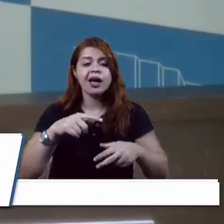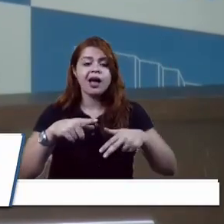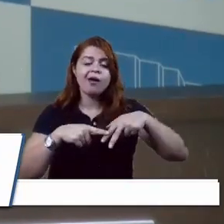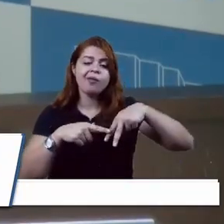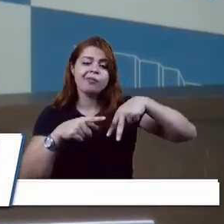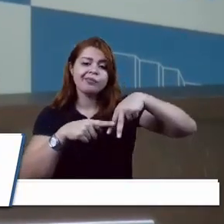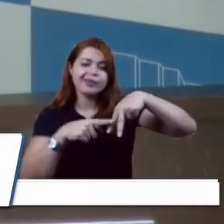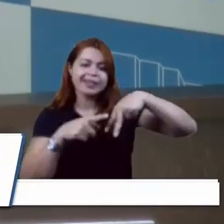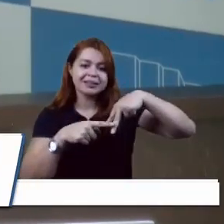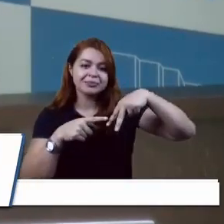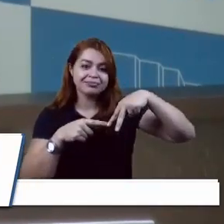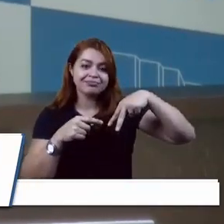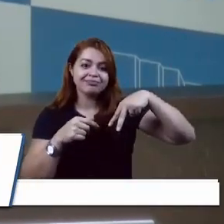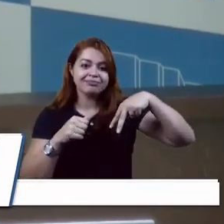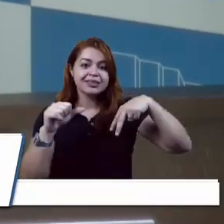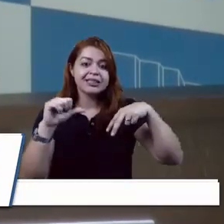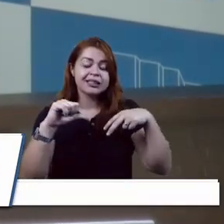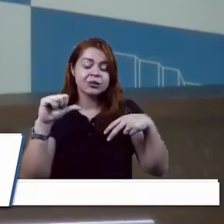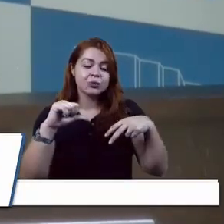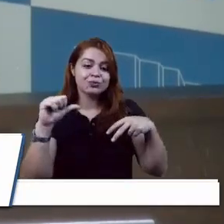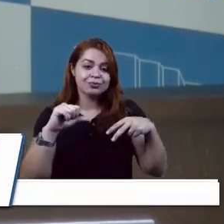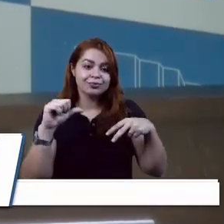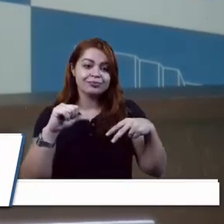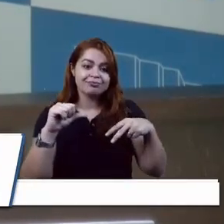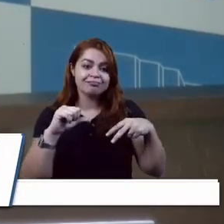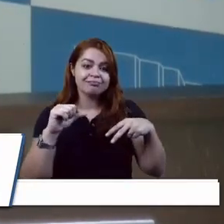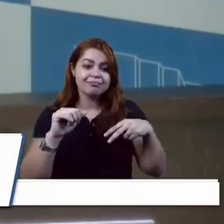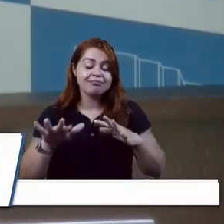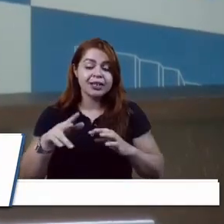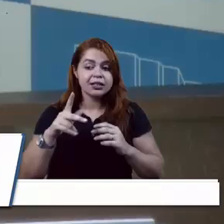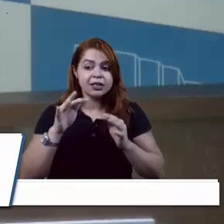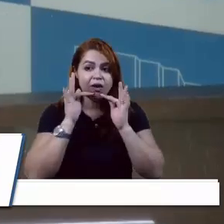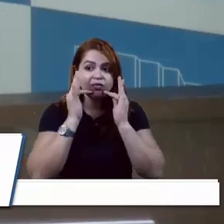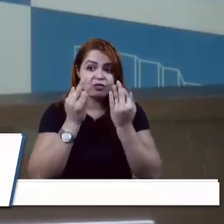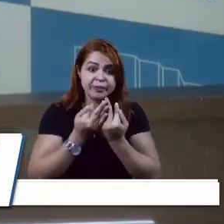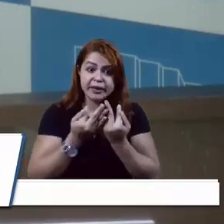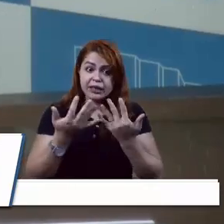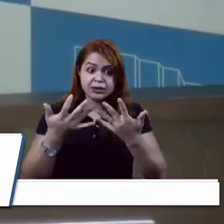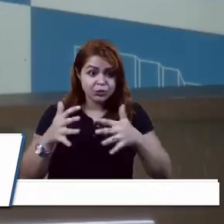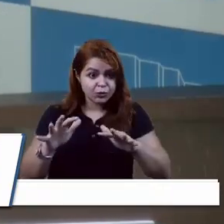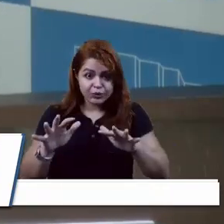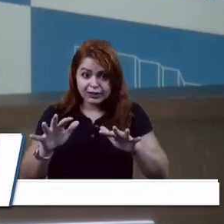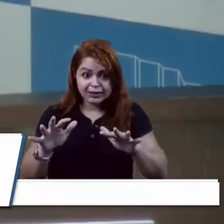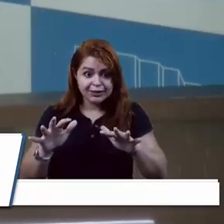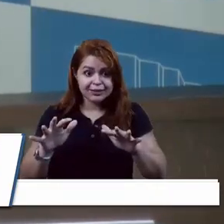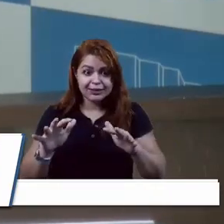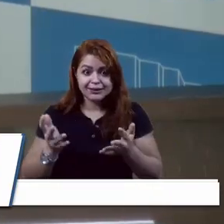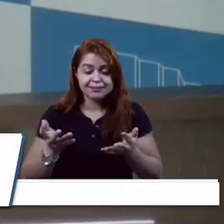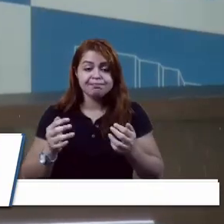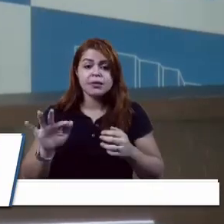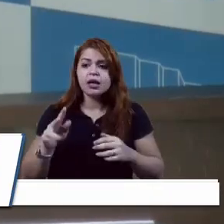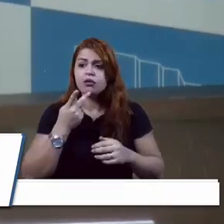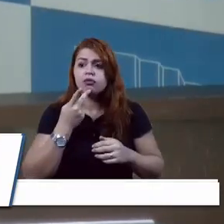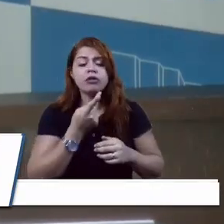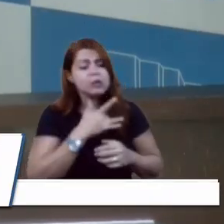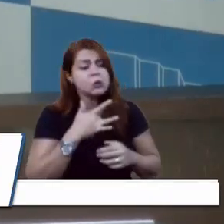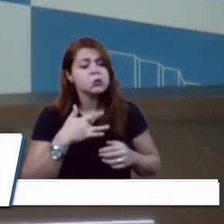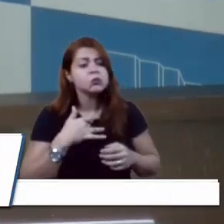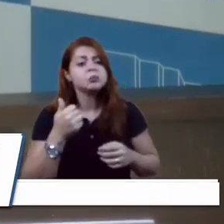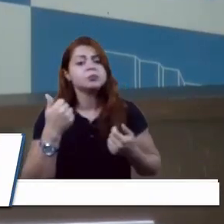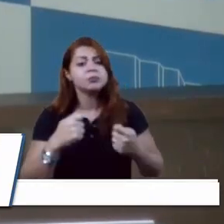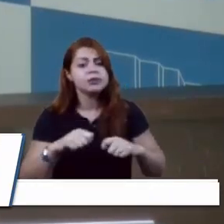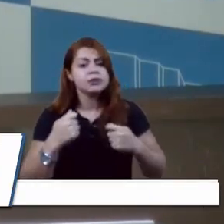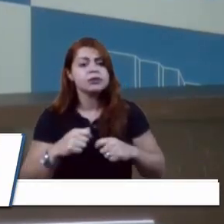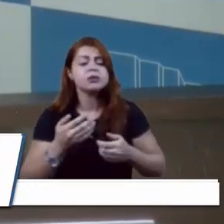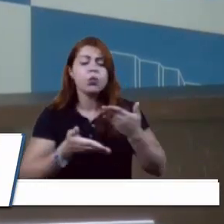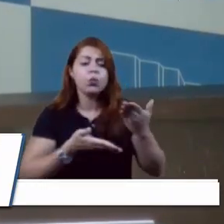meio resistente. Eu falei, gente, a saúde dela tem que ser em primeiro lugar. Uma parte, Leandro. Questão... Leandro, primeiramente, até